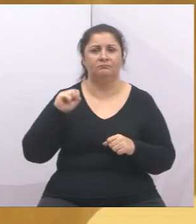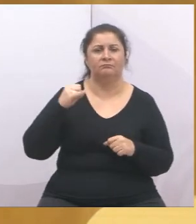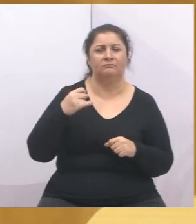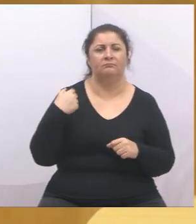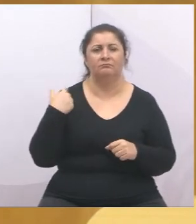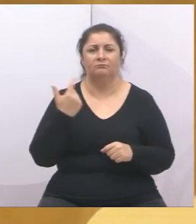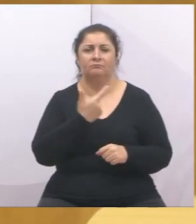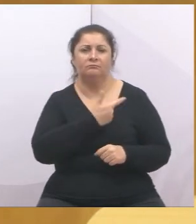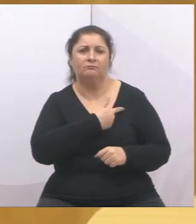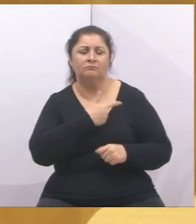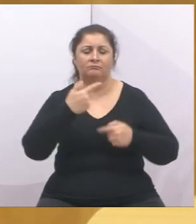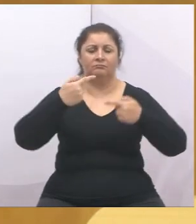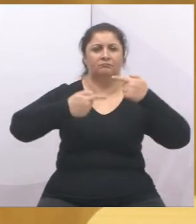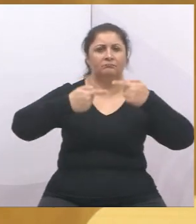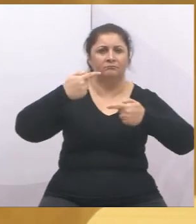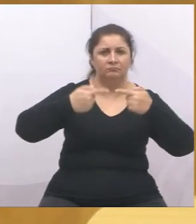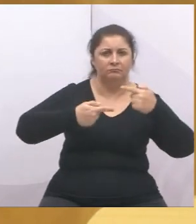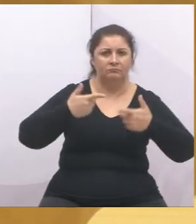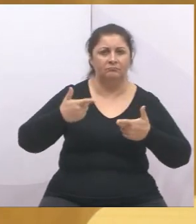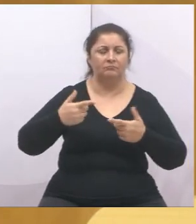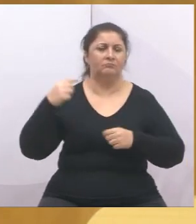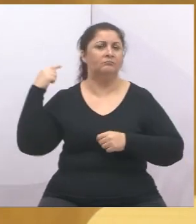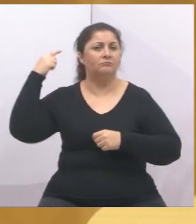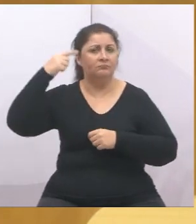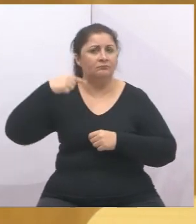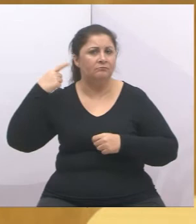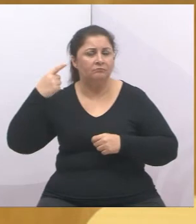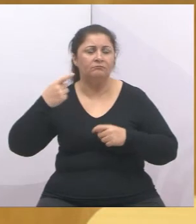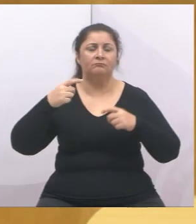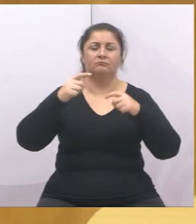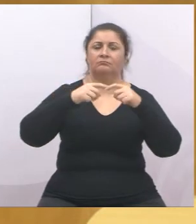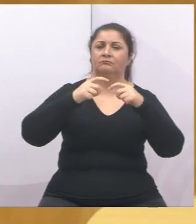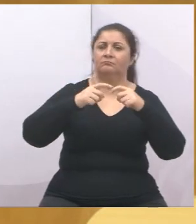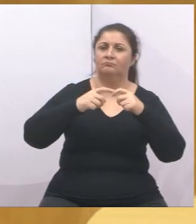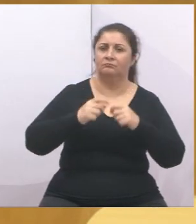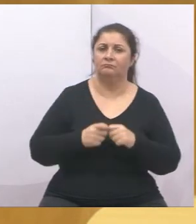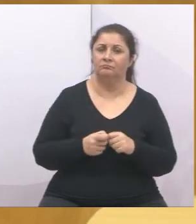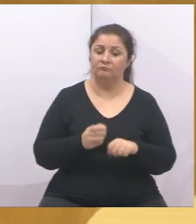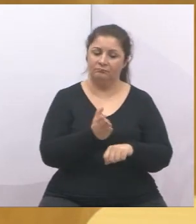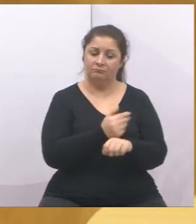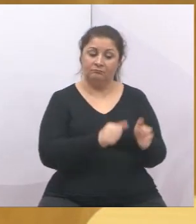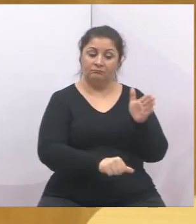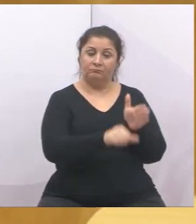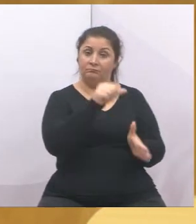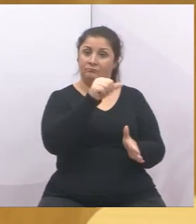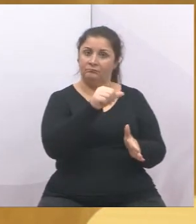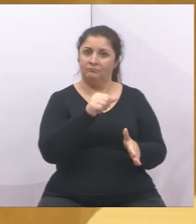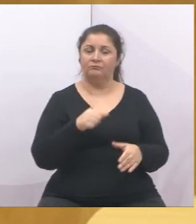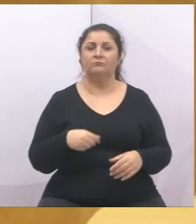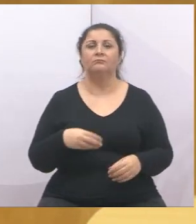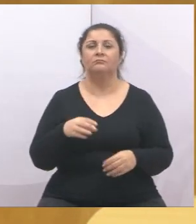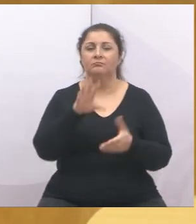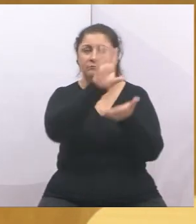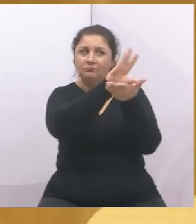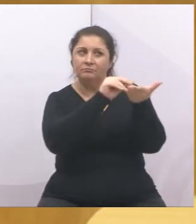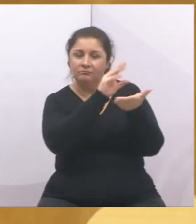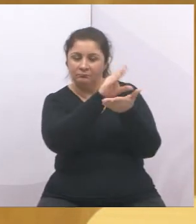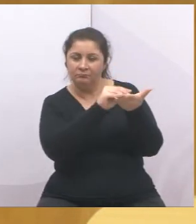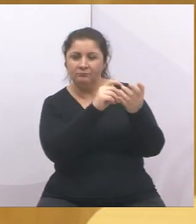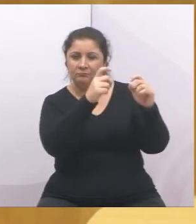nós políticos, se nós advogados, nós médicos, antes de tudo, tentássemos ser como foi